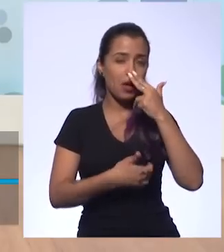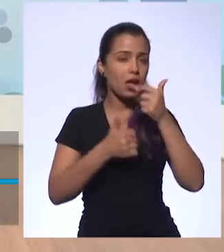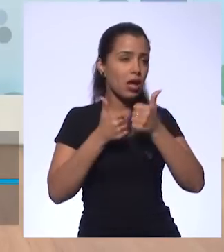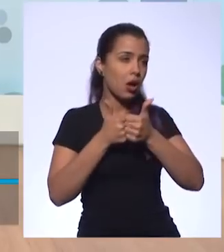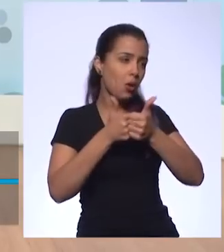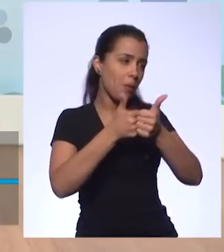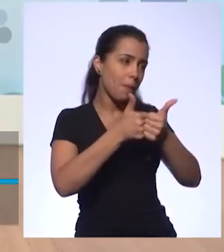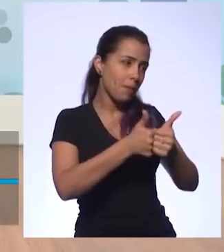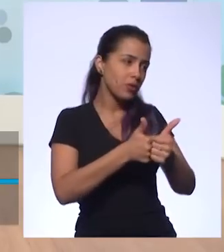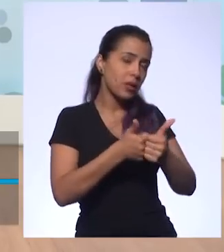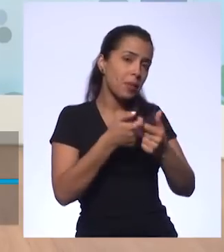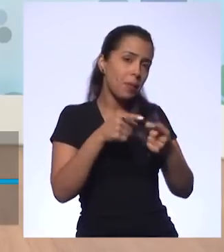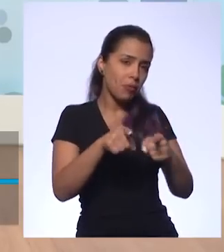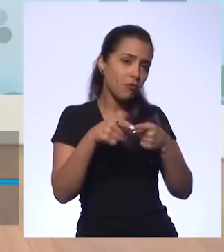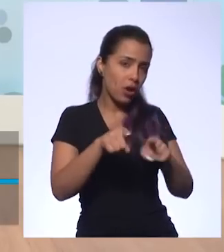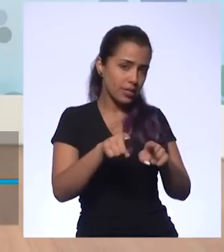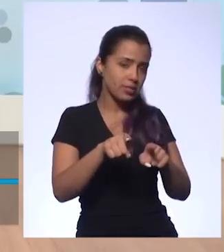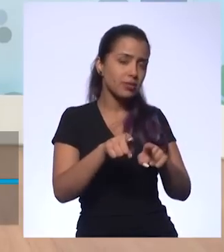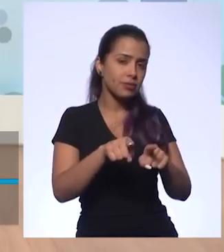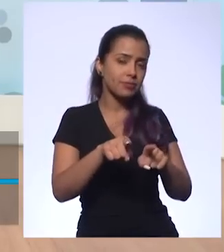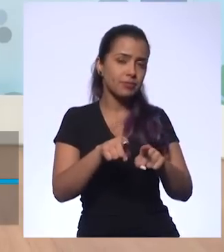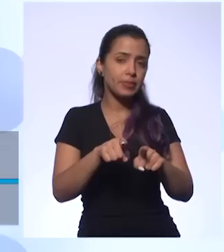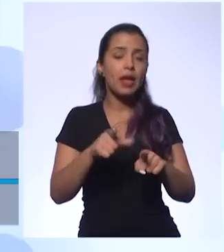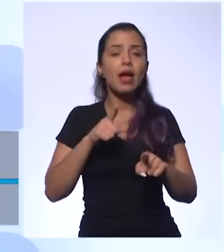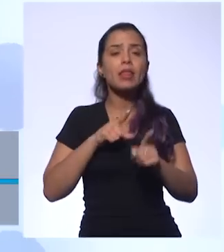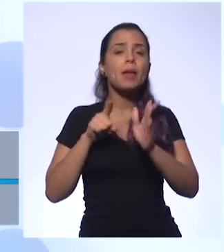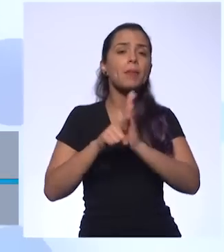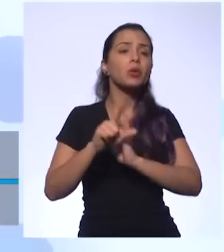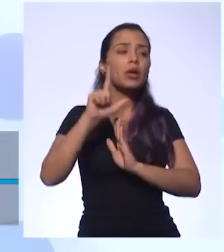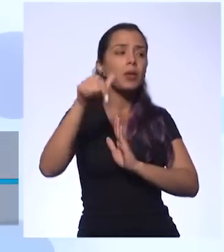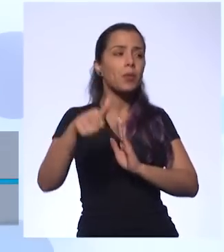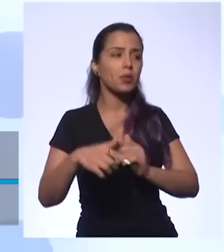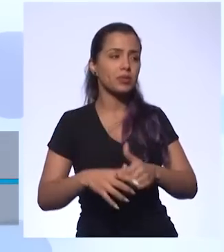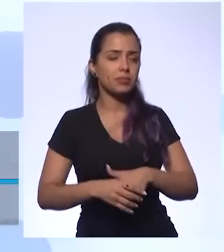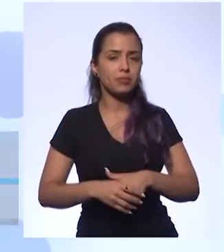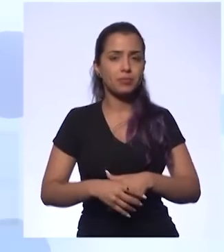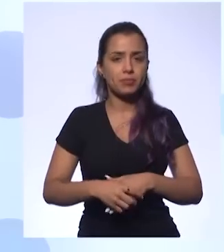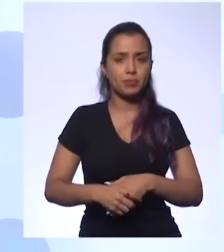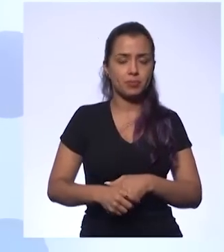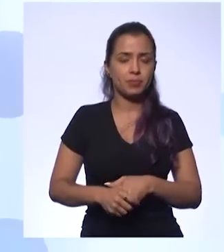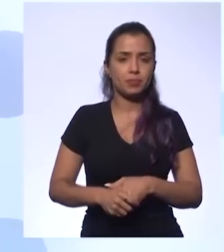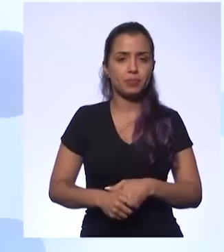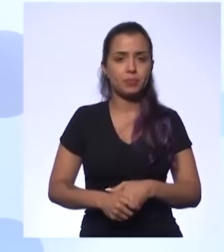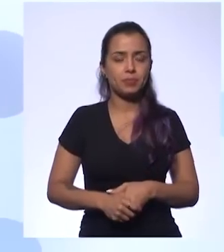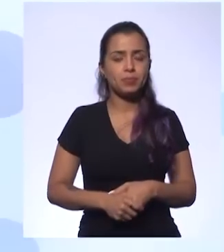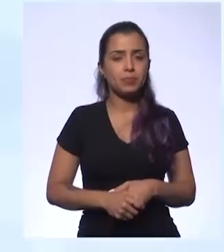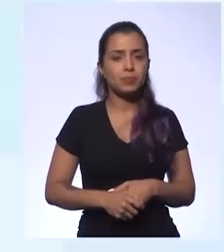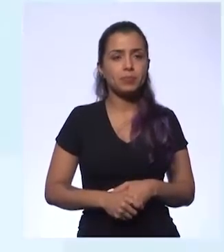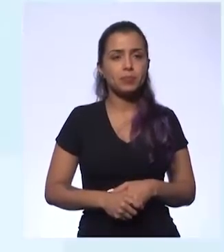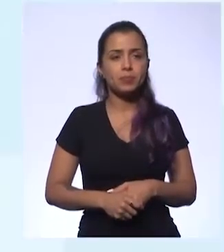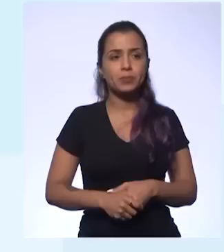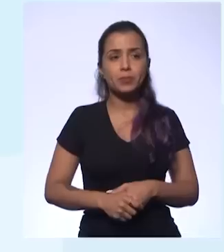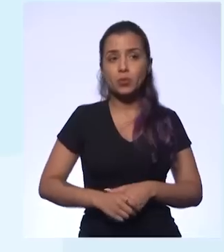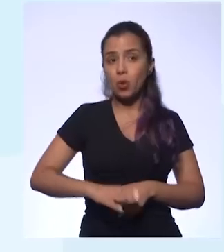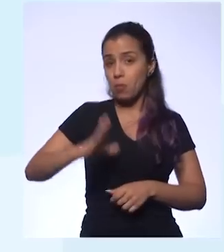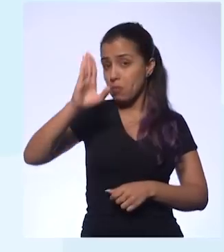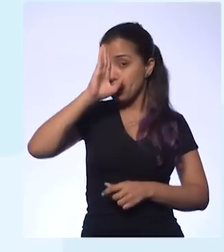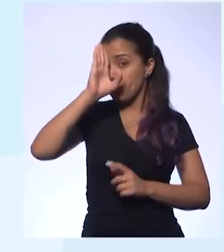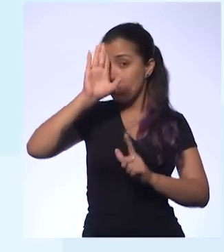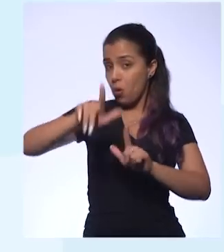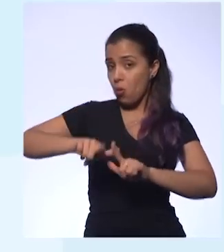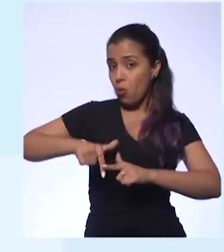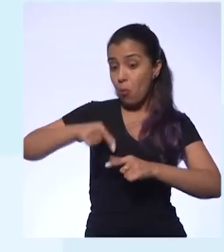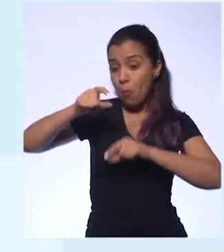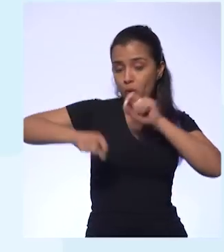para as provocações. Isso aí. E a gente tem a próxima pergunta. Qual é o cerne da luta dos indígenas? Vamos